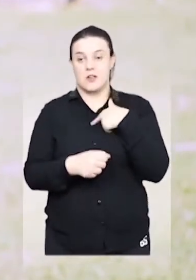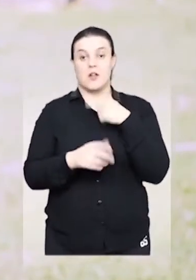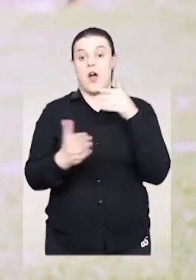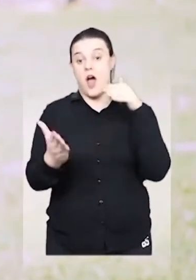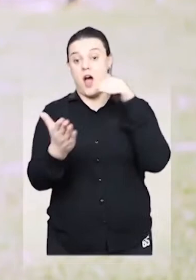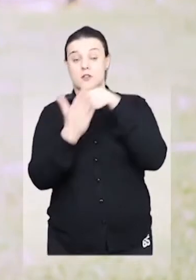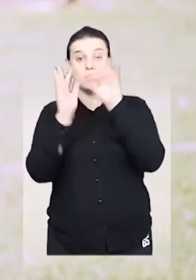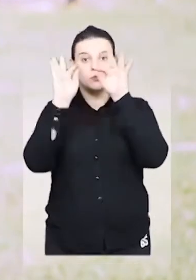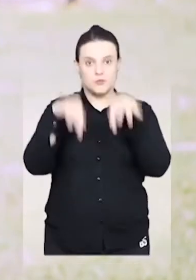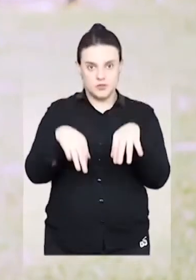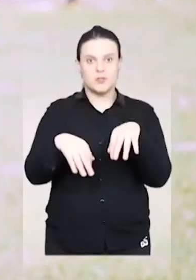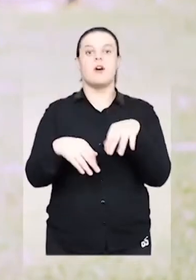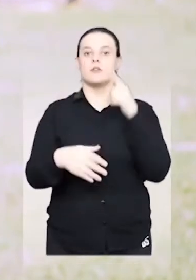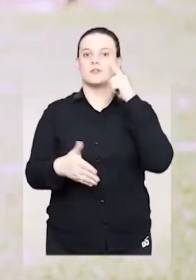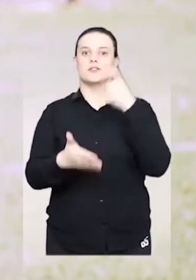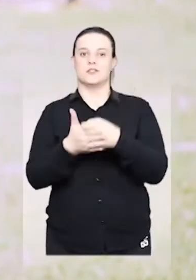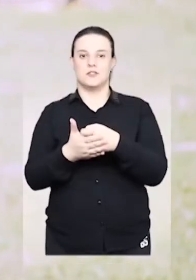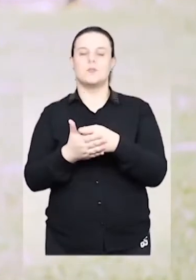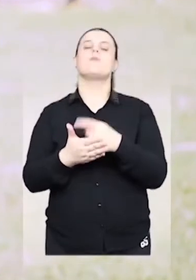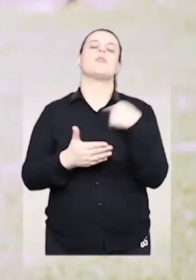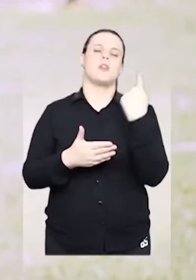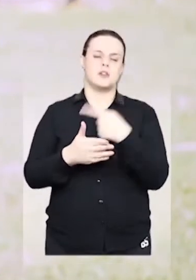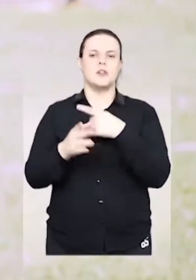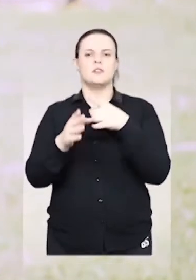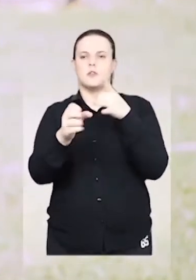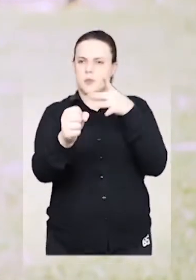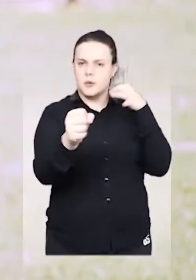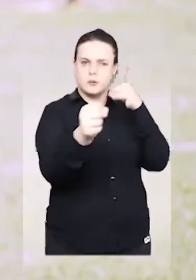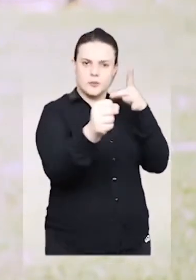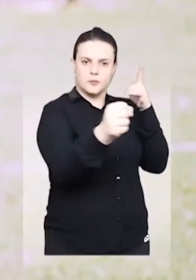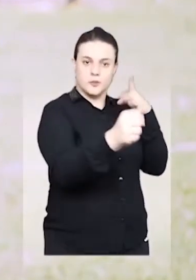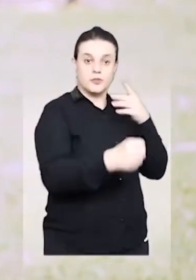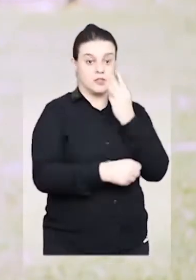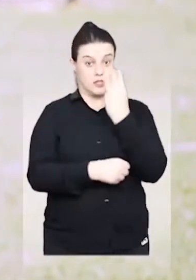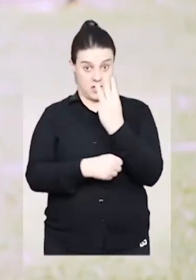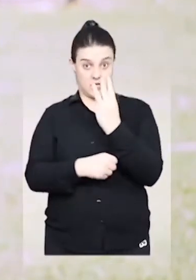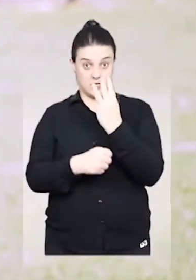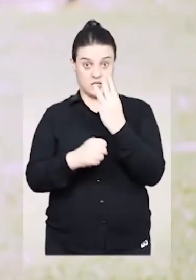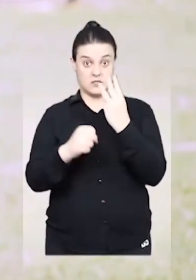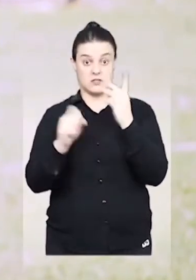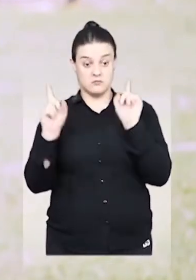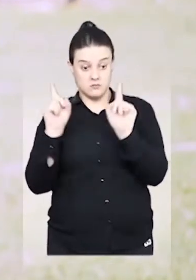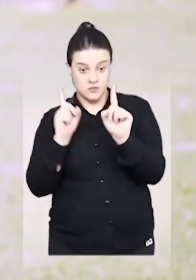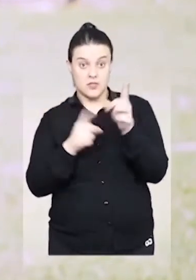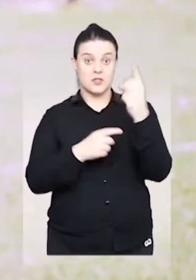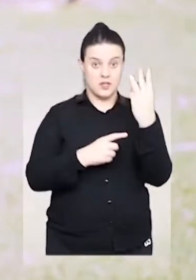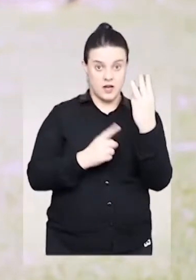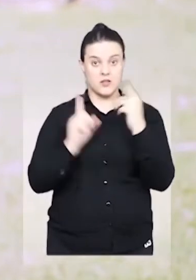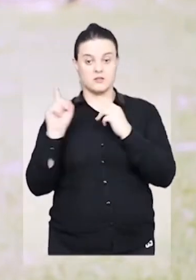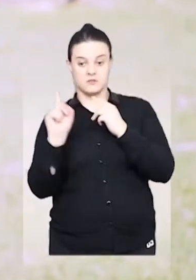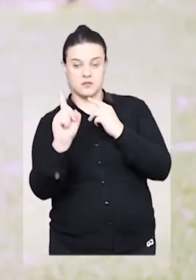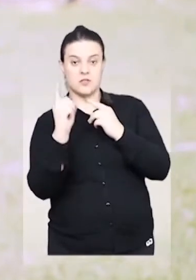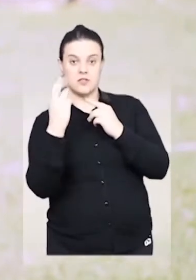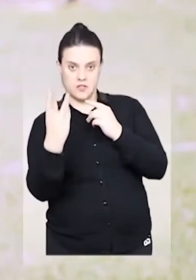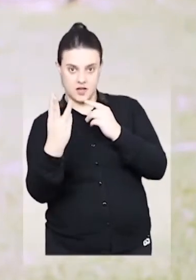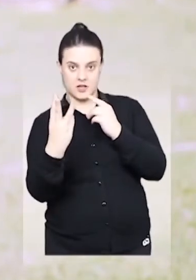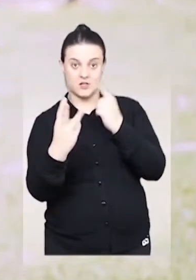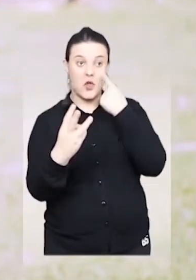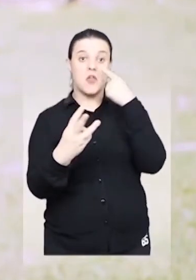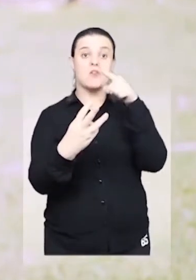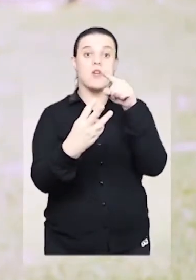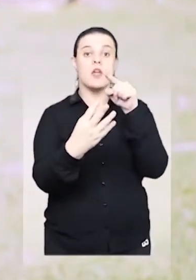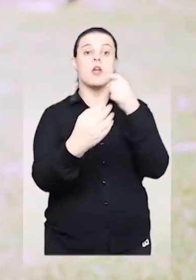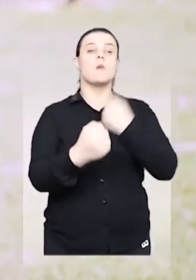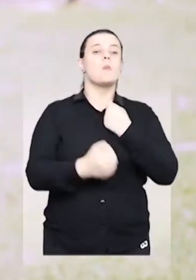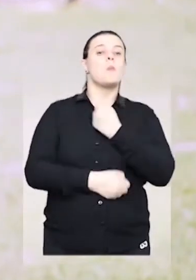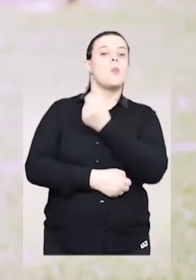definido até a última flecha. E aí a gente atira nos combates, são 3 flechas, cada pessoa atira 3 flechas. A gente vai no alvo, vê quem